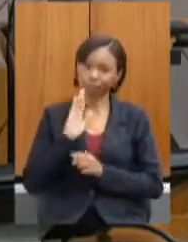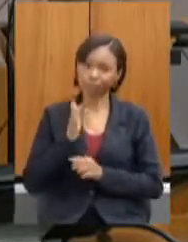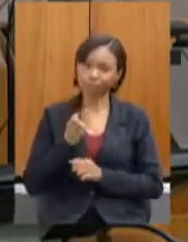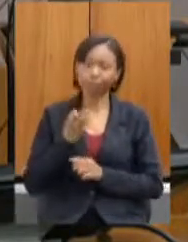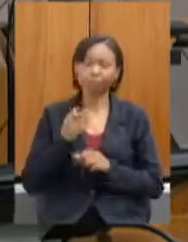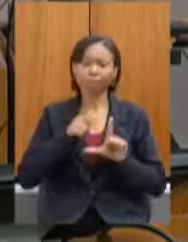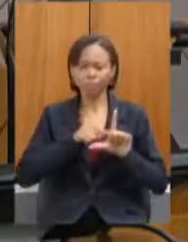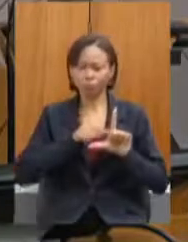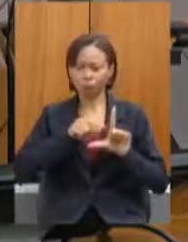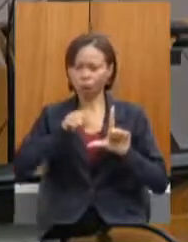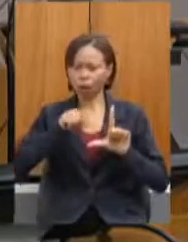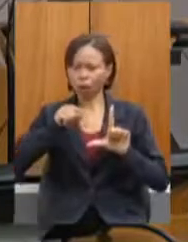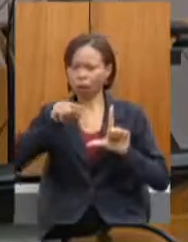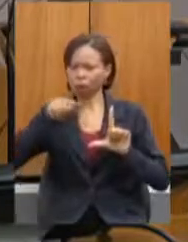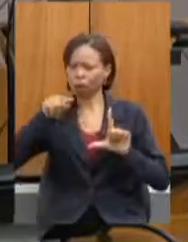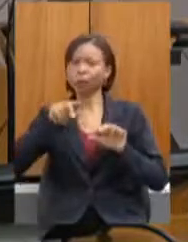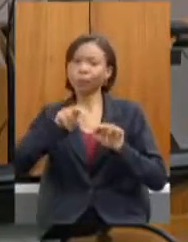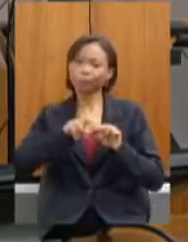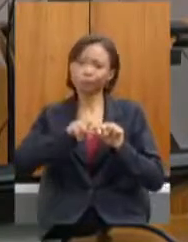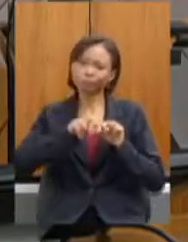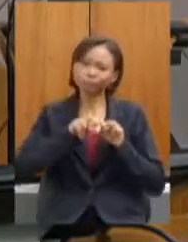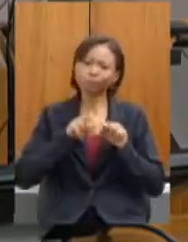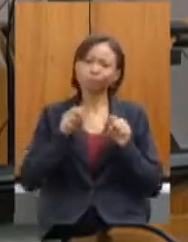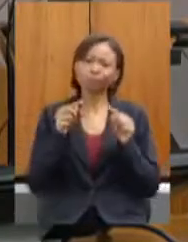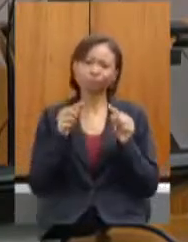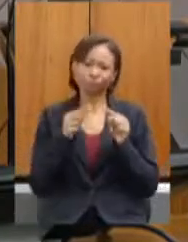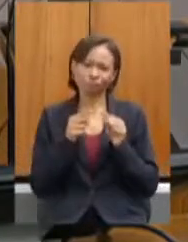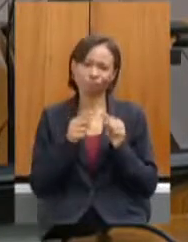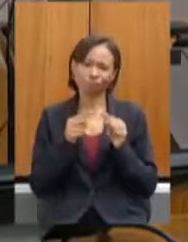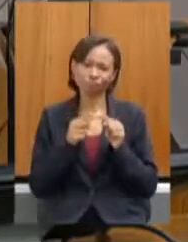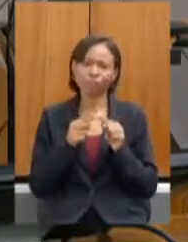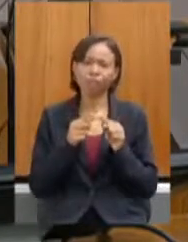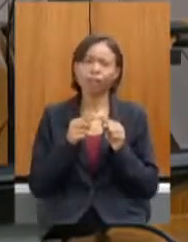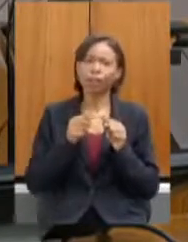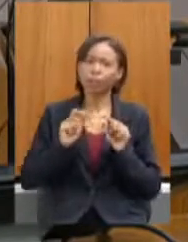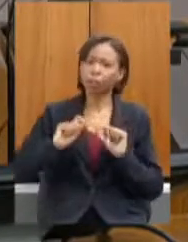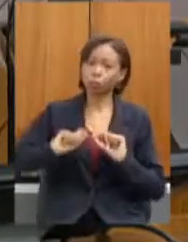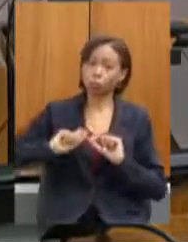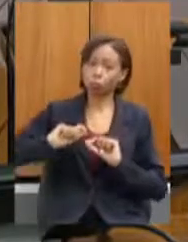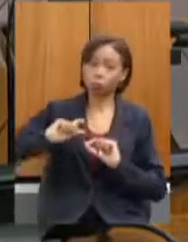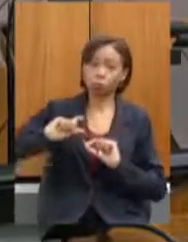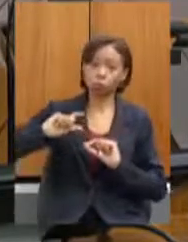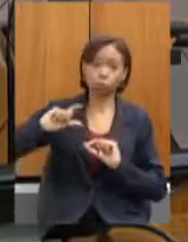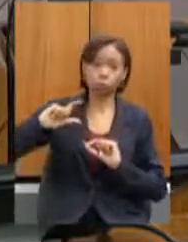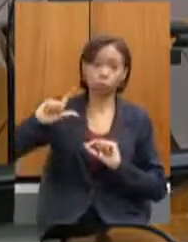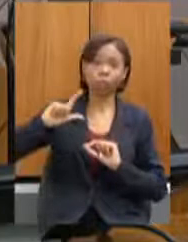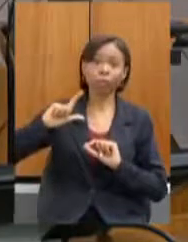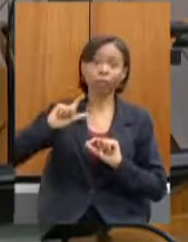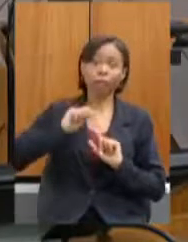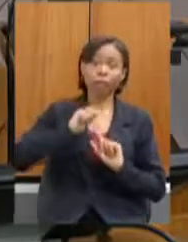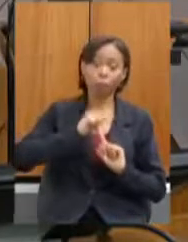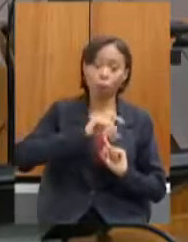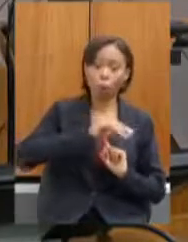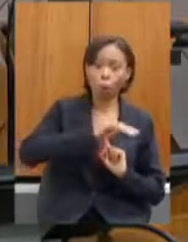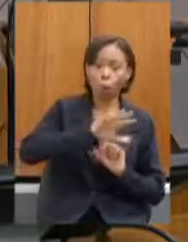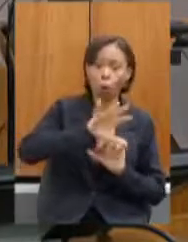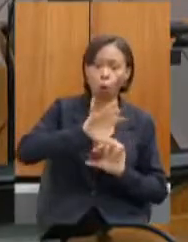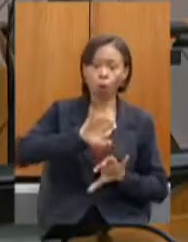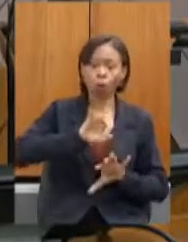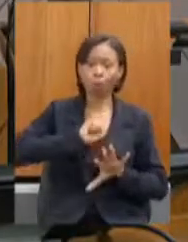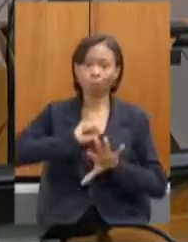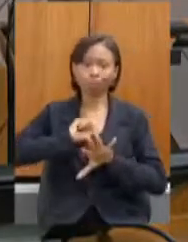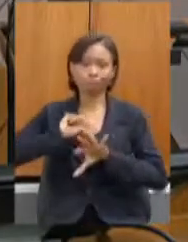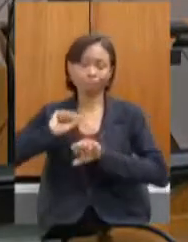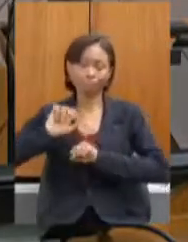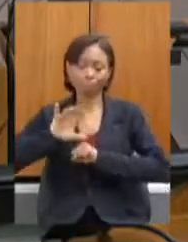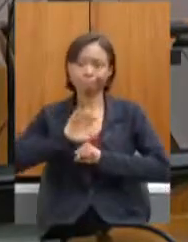de casos Tem sim relação com aumento da contaminação e consequentemente uma diminuição